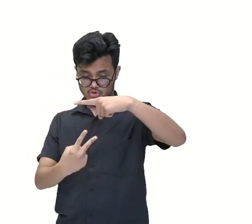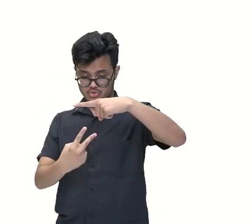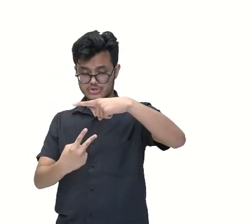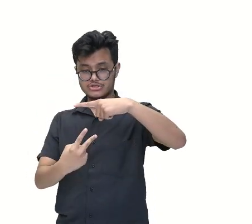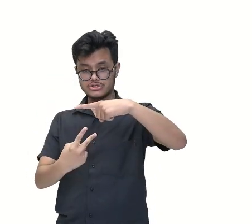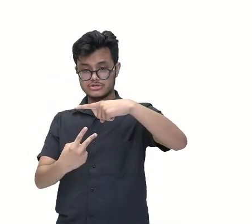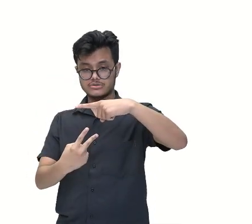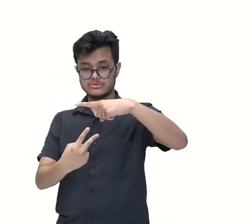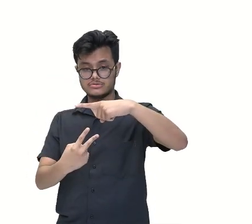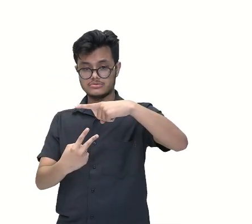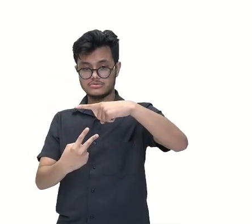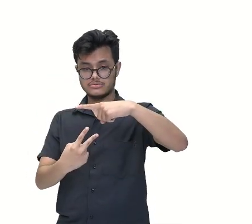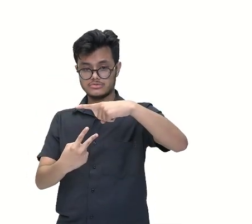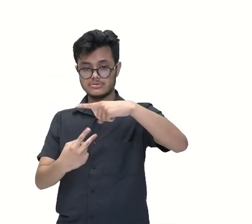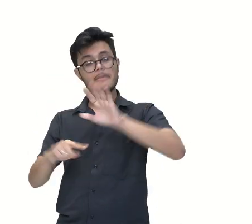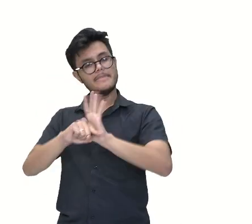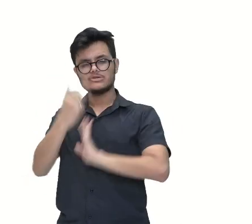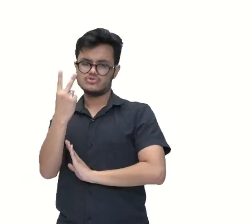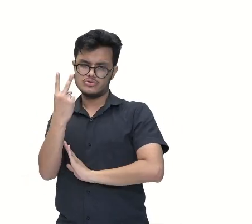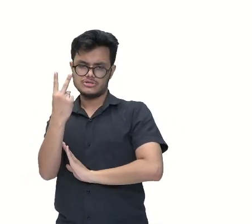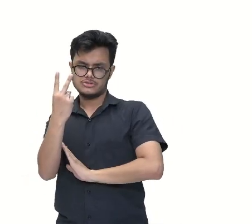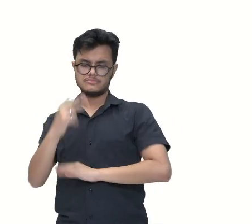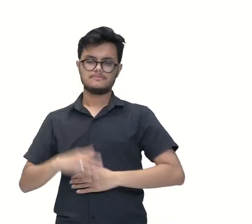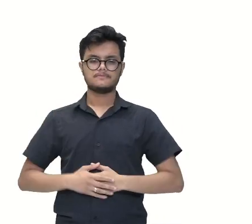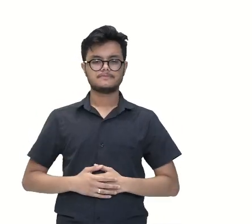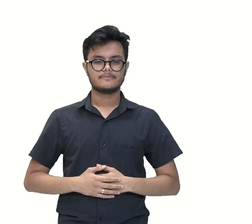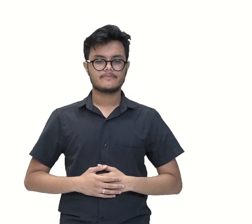sobre menos 2. Beleza?